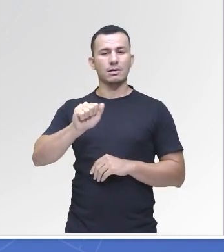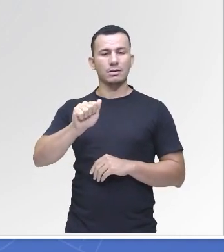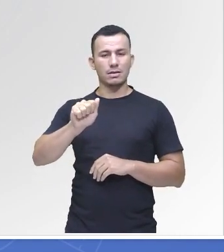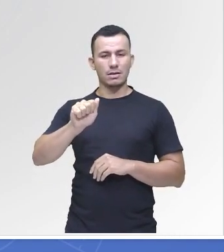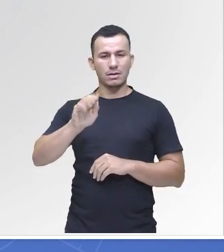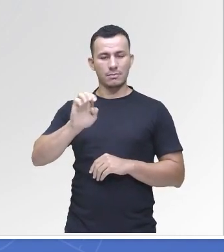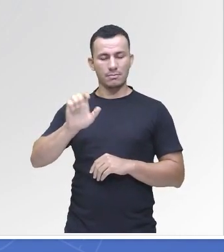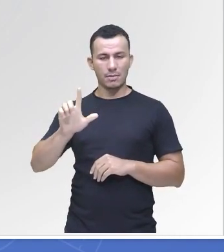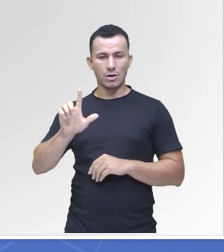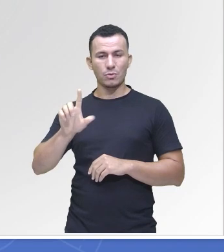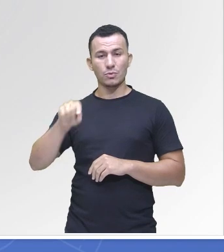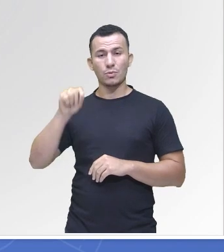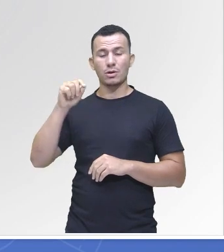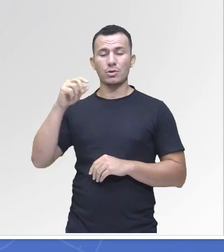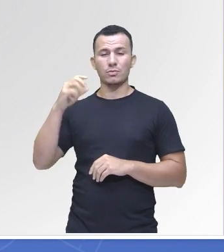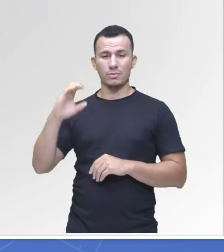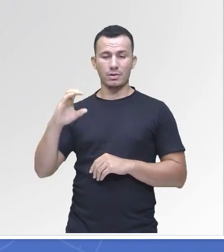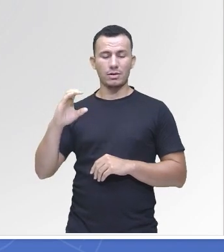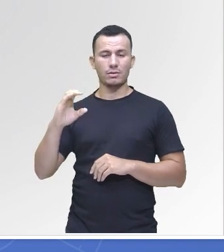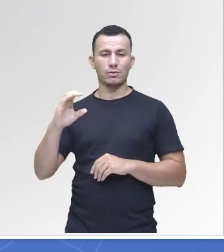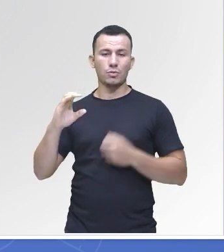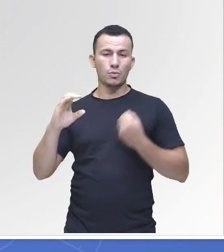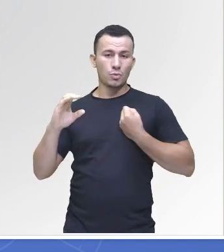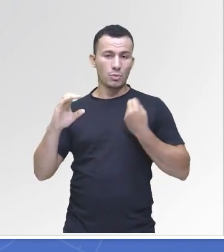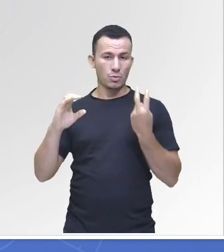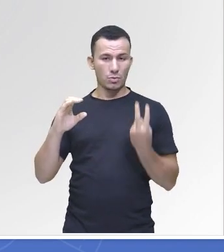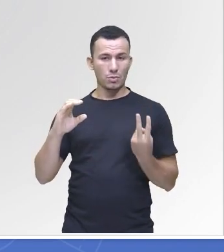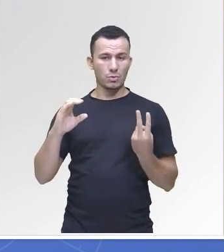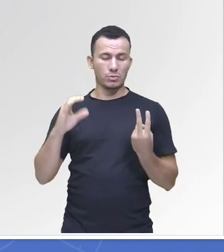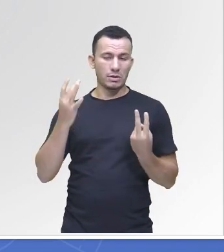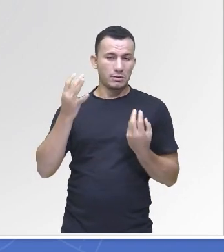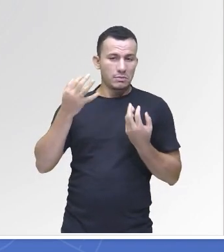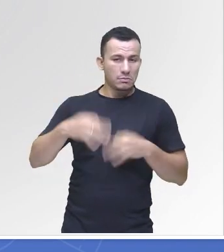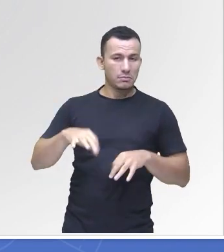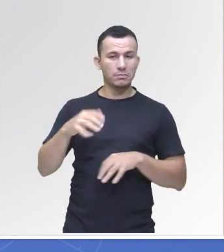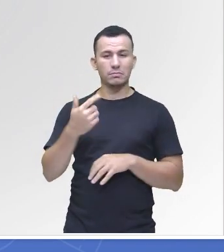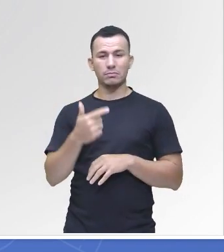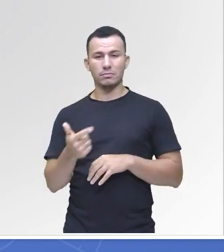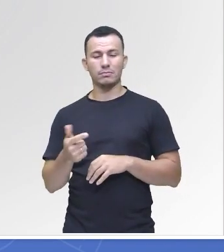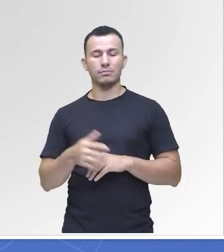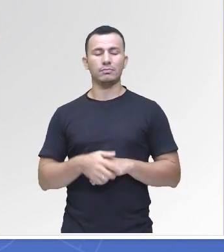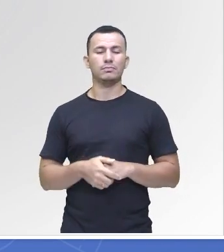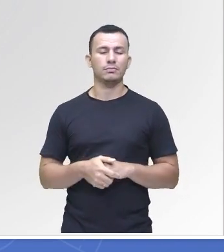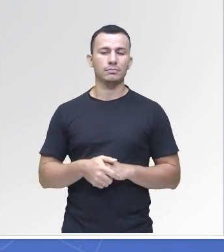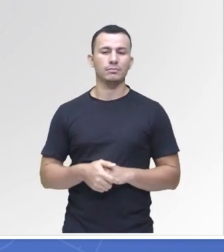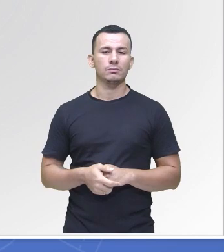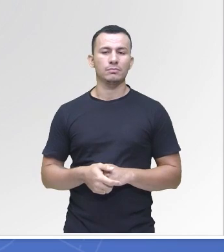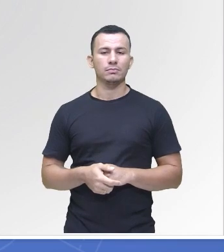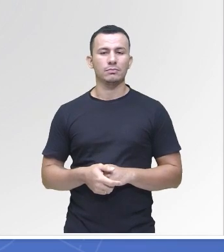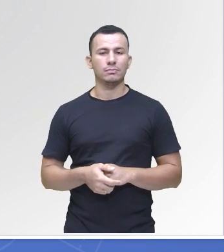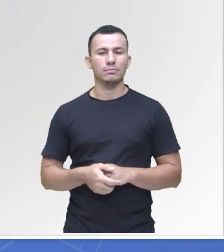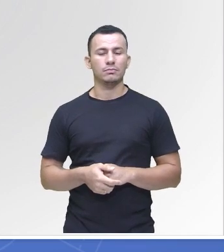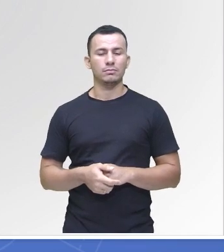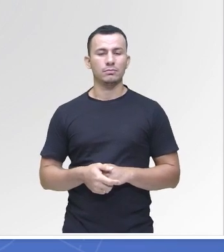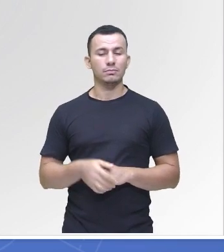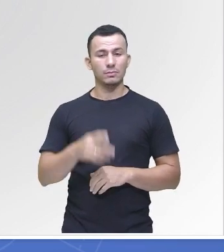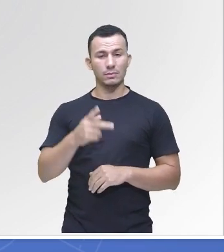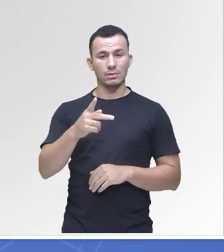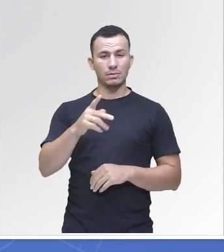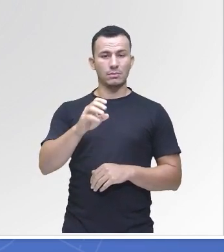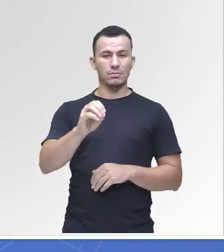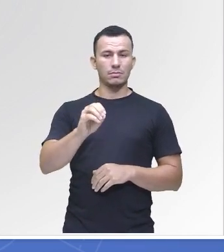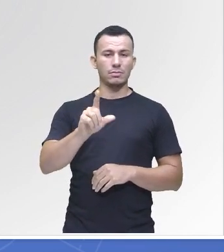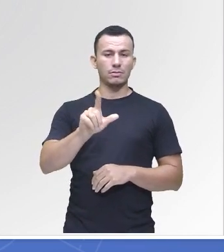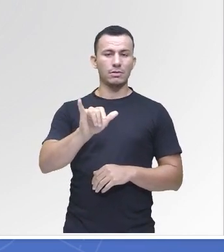C na segunda questão, mas ela não tem tanta certeza, né? Daqui a pouco a gente tira a dúvida da Maria Isabel também. A